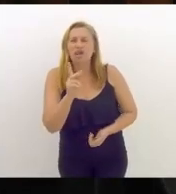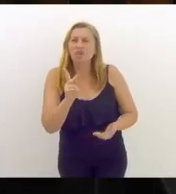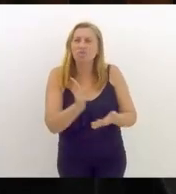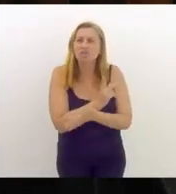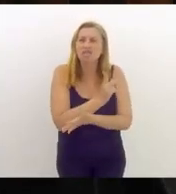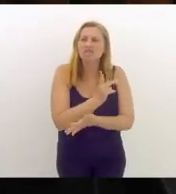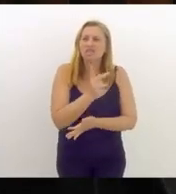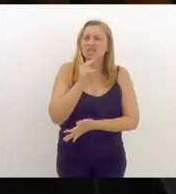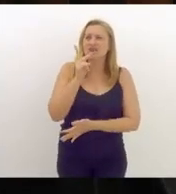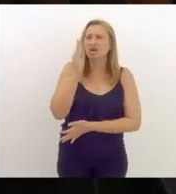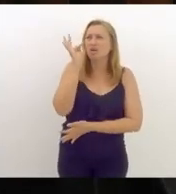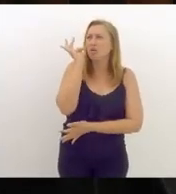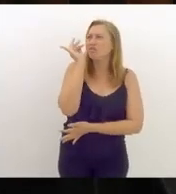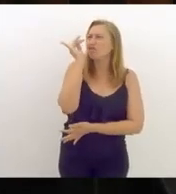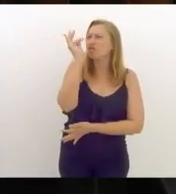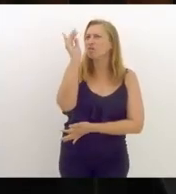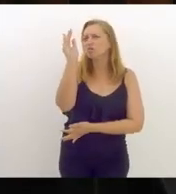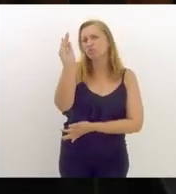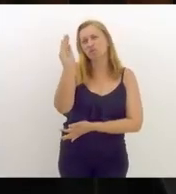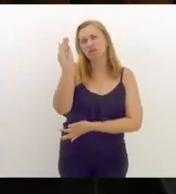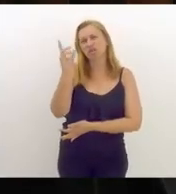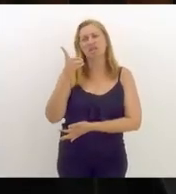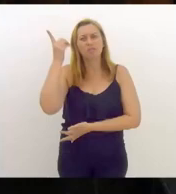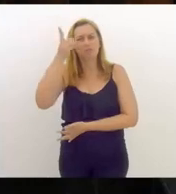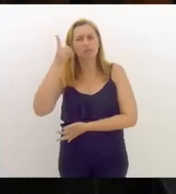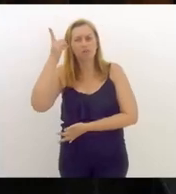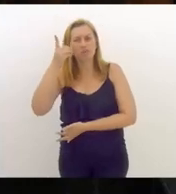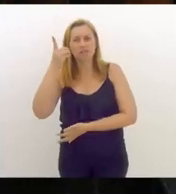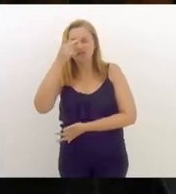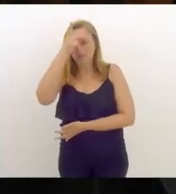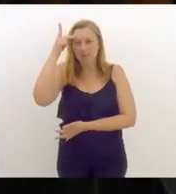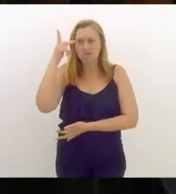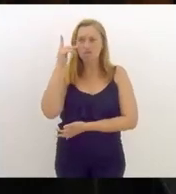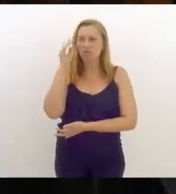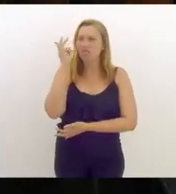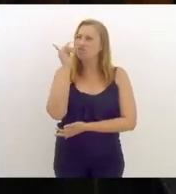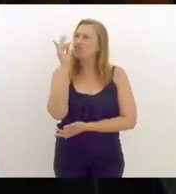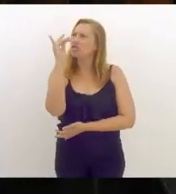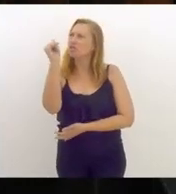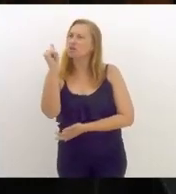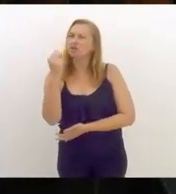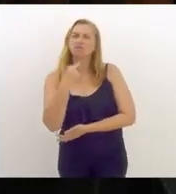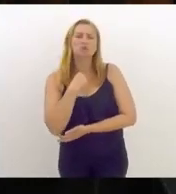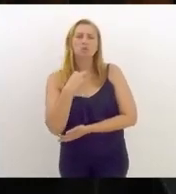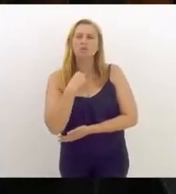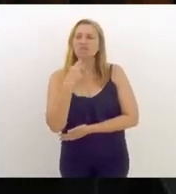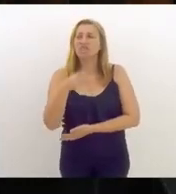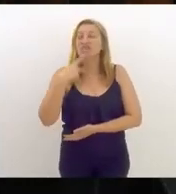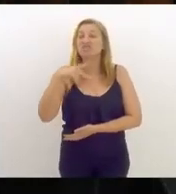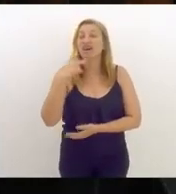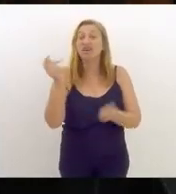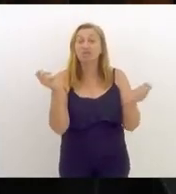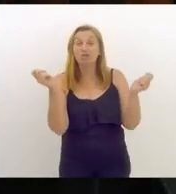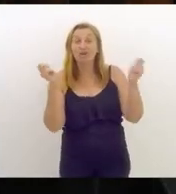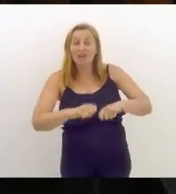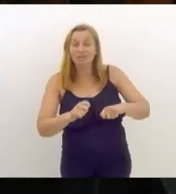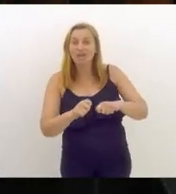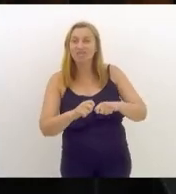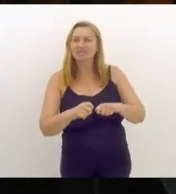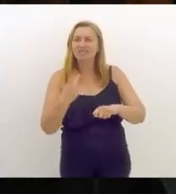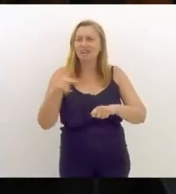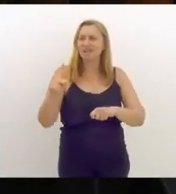filosofia deputado se o filósofo não pudesse exercitar sua capacidade